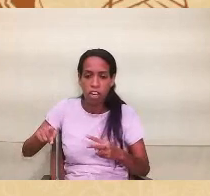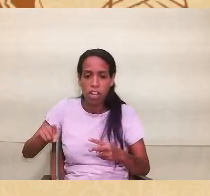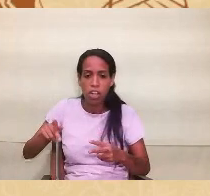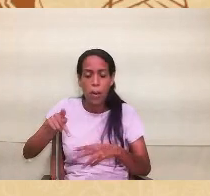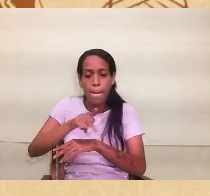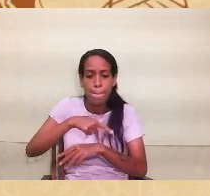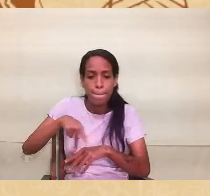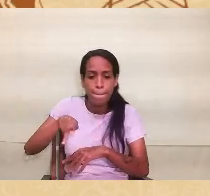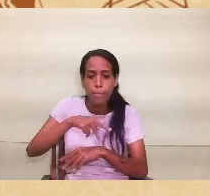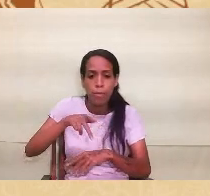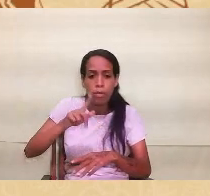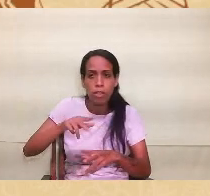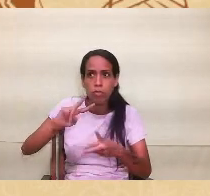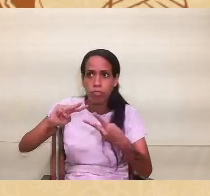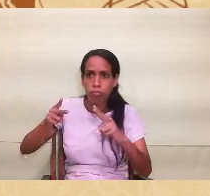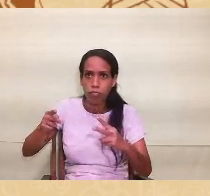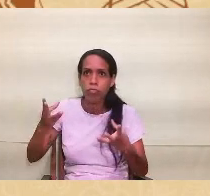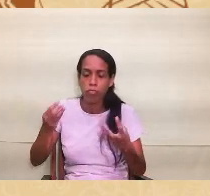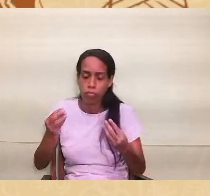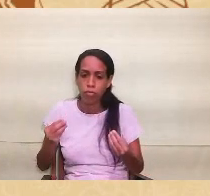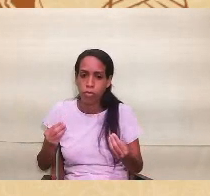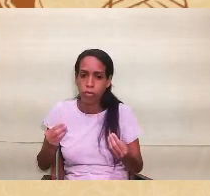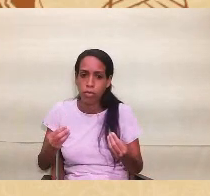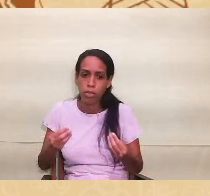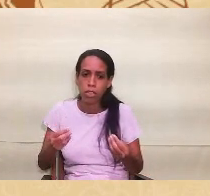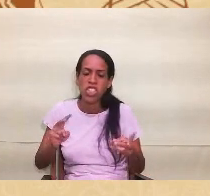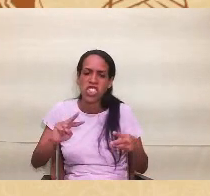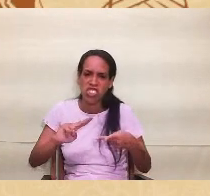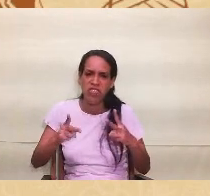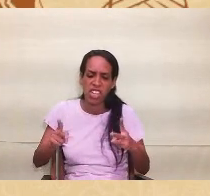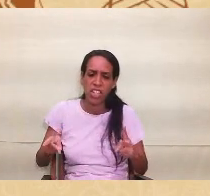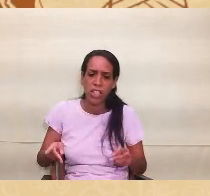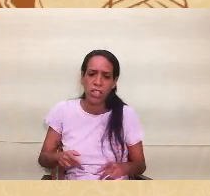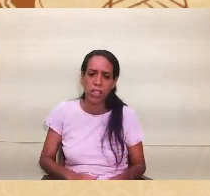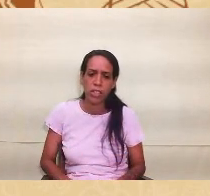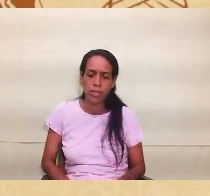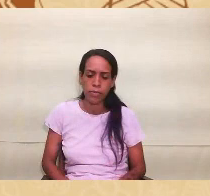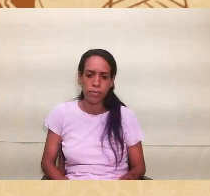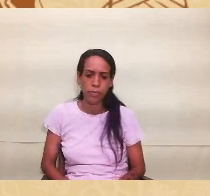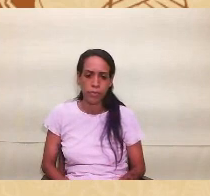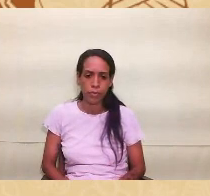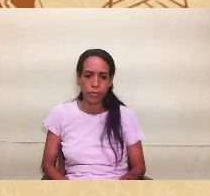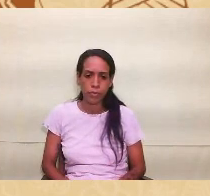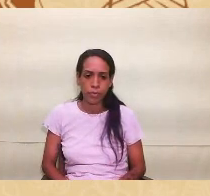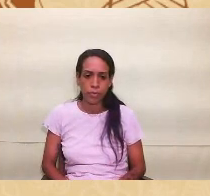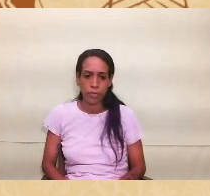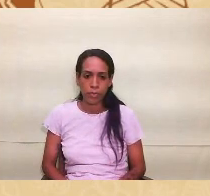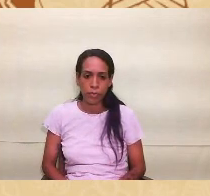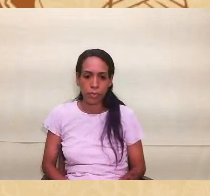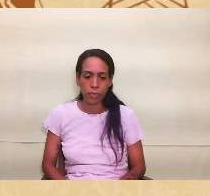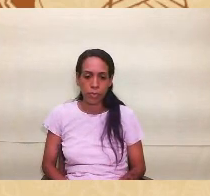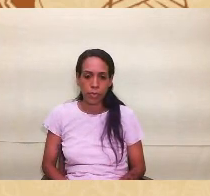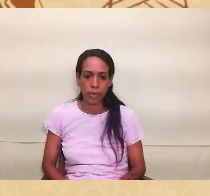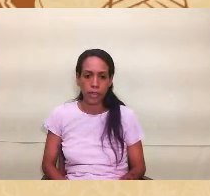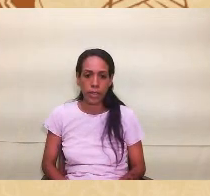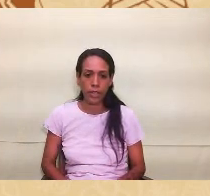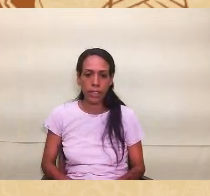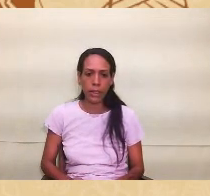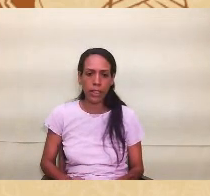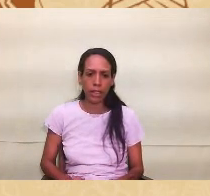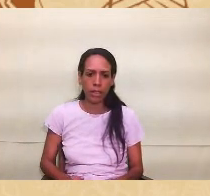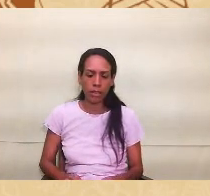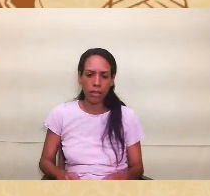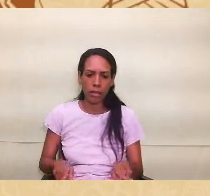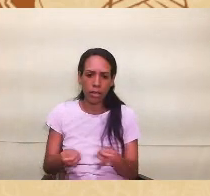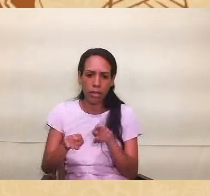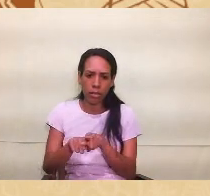originários, muitas situações diferenciadas. Então, veja, fazendo essa, por isso que eu falo, uma coisa